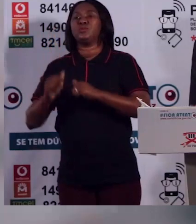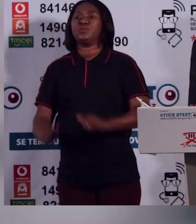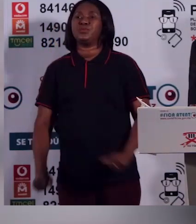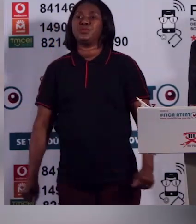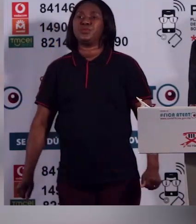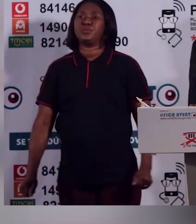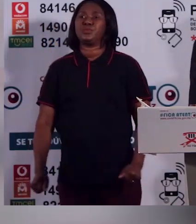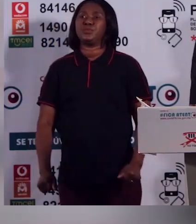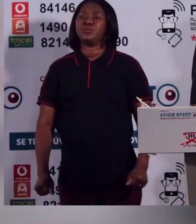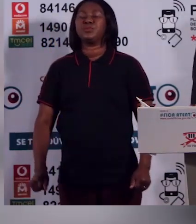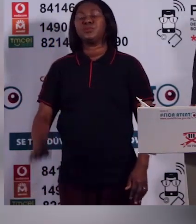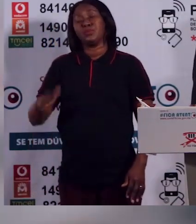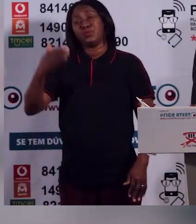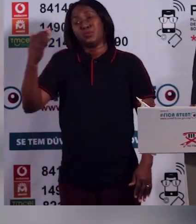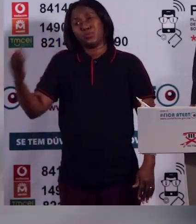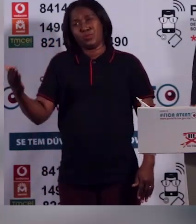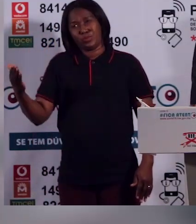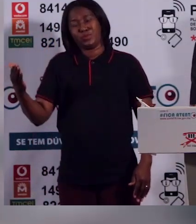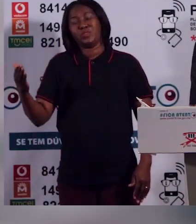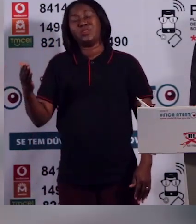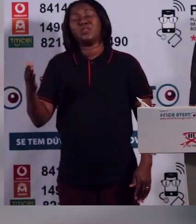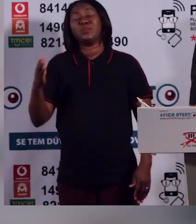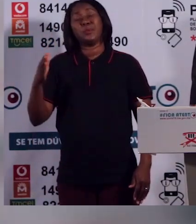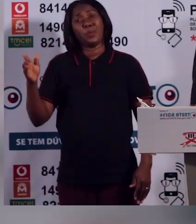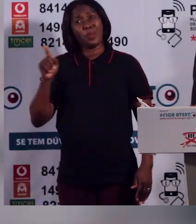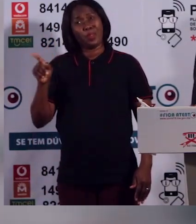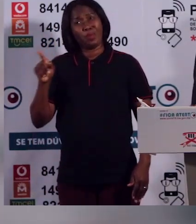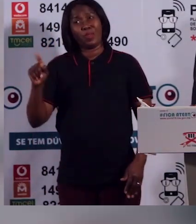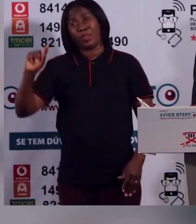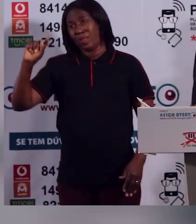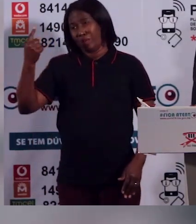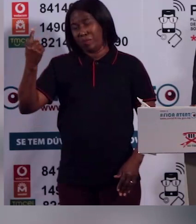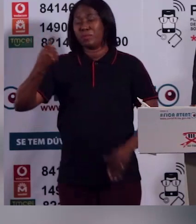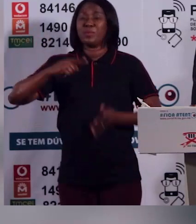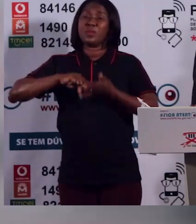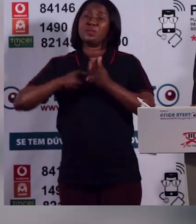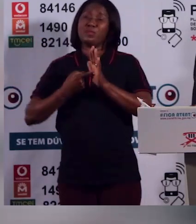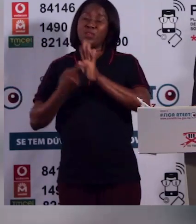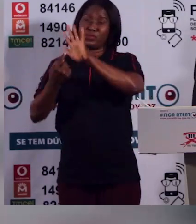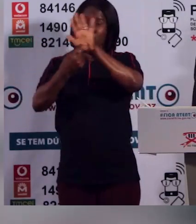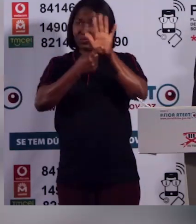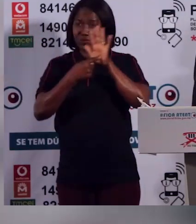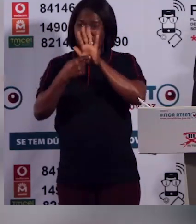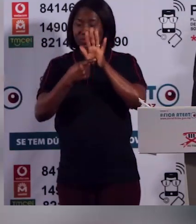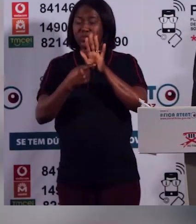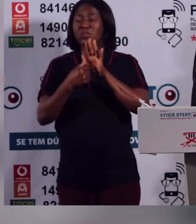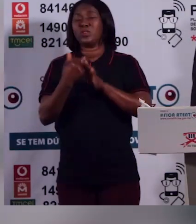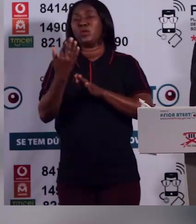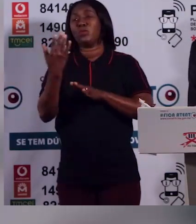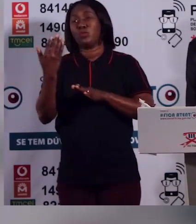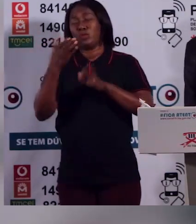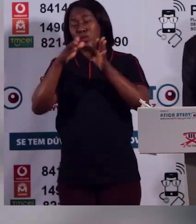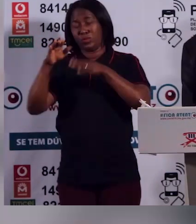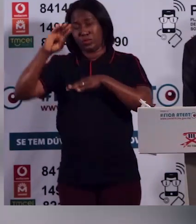Agora, do lado direito, nós pela primeira vez mostramos aqui o número de indivíduos infectados por faixa etária